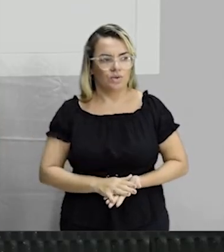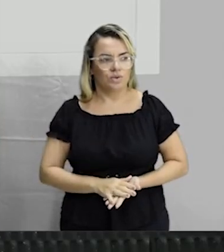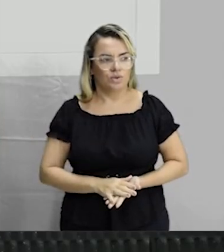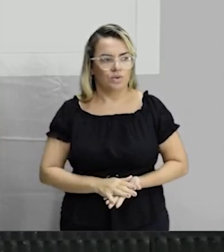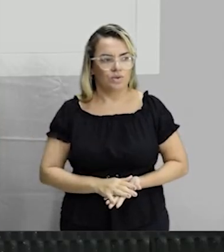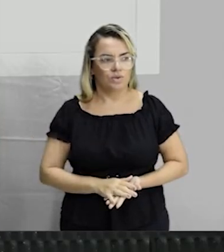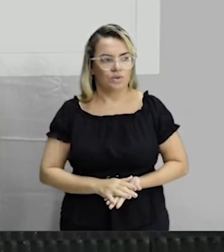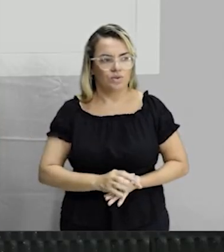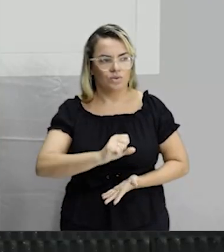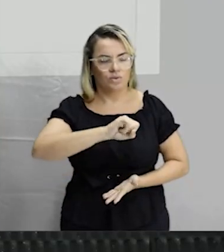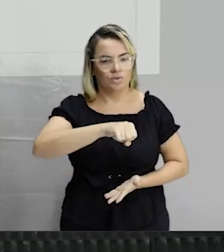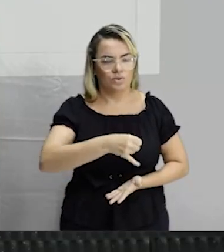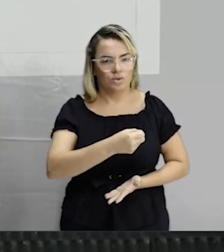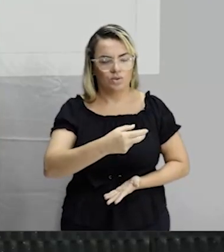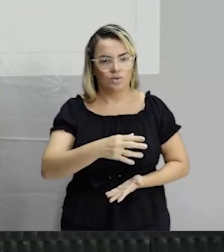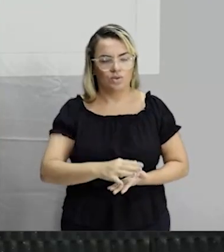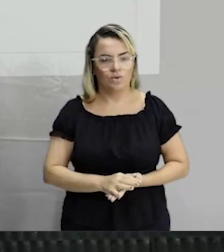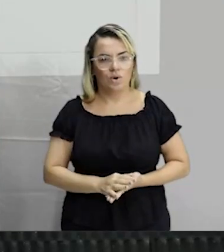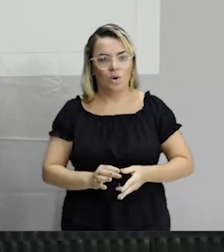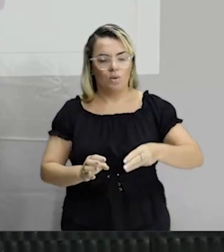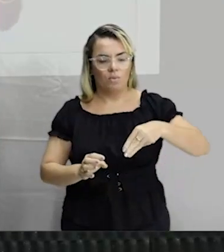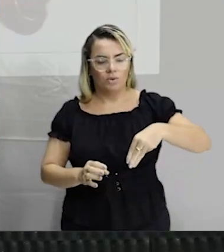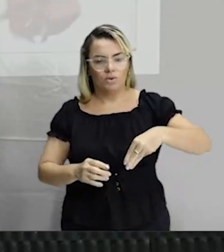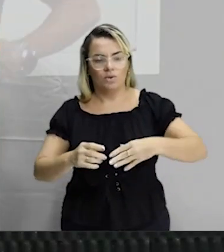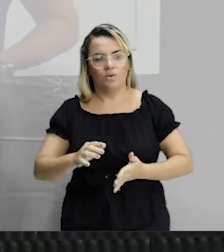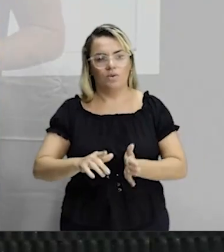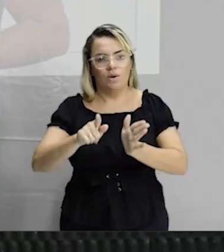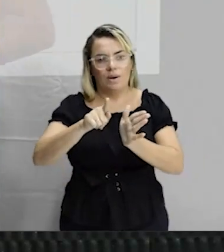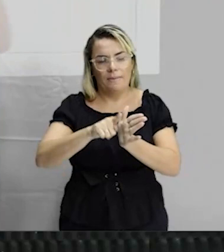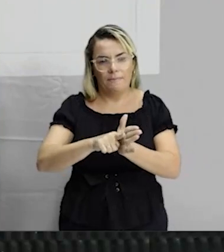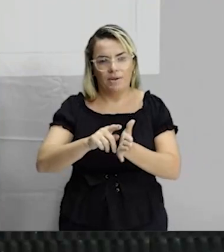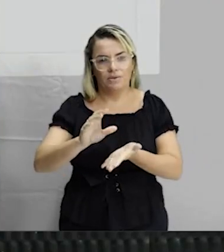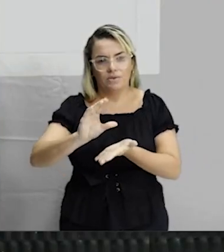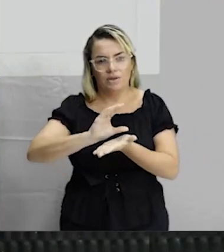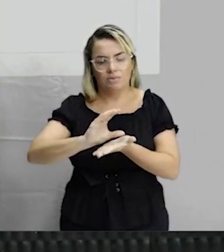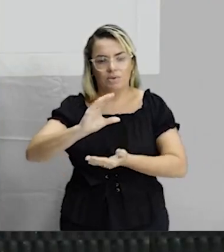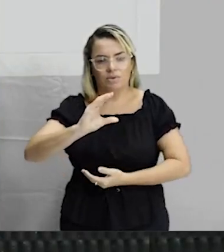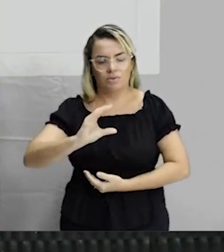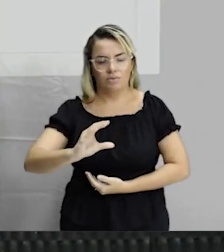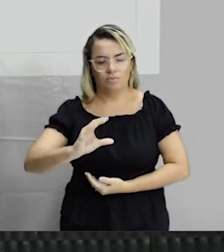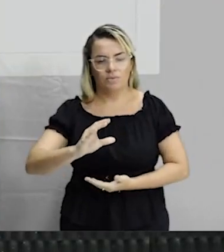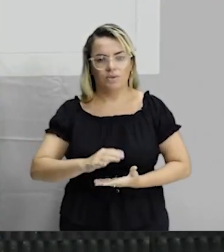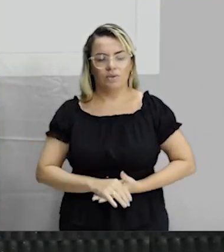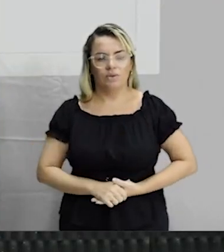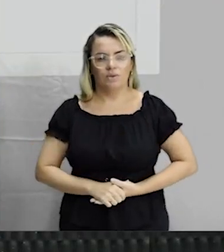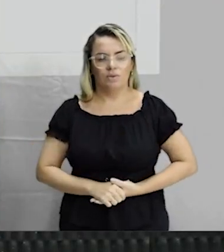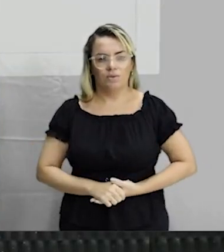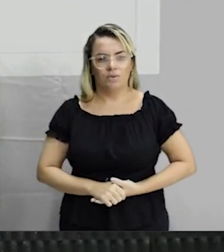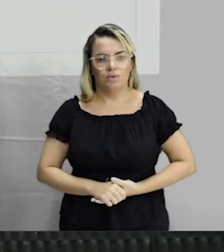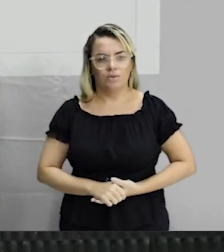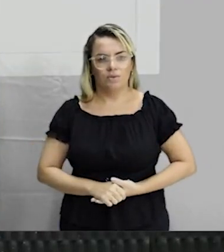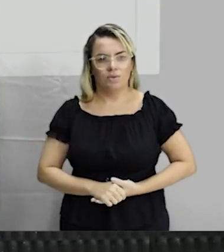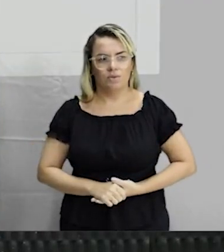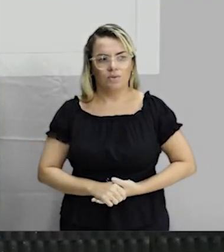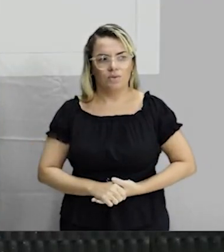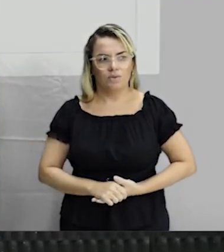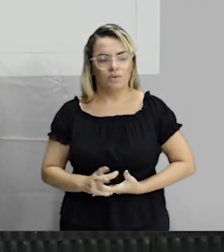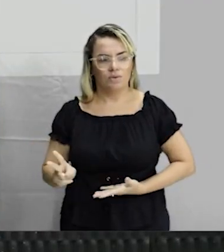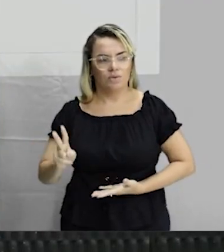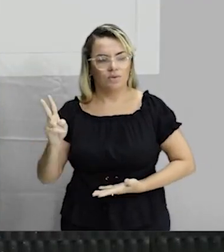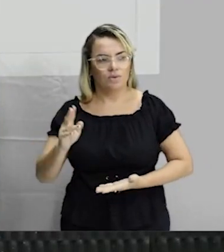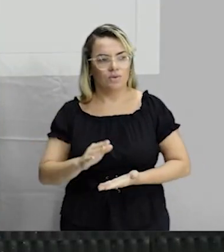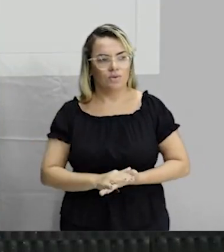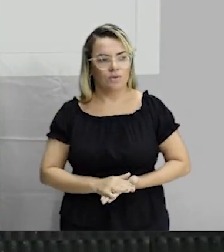capital, né? É o quanto rendeu menos o valor inicial. Então você vai ter que esse valor vai ser R$